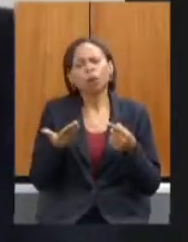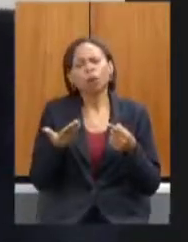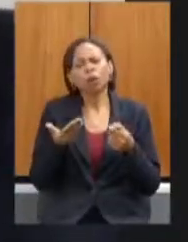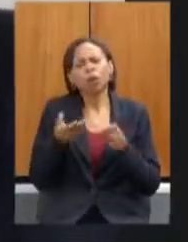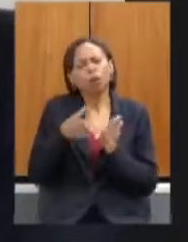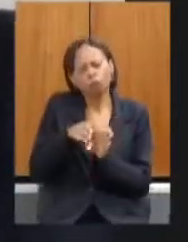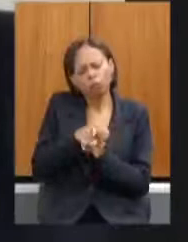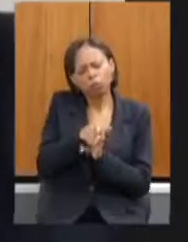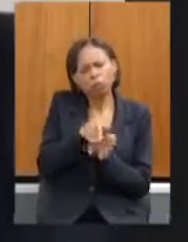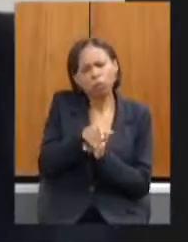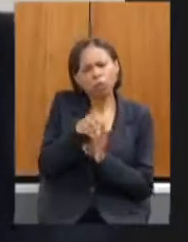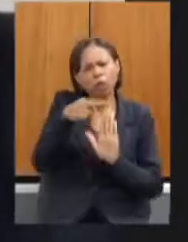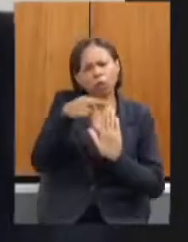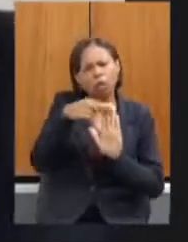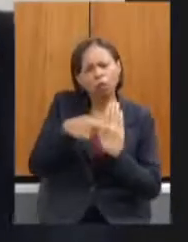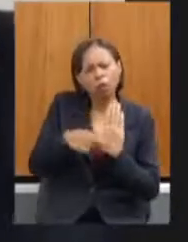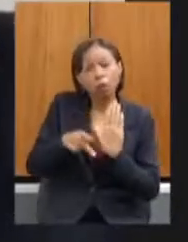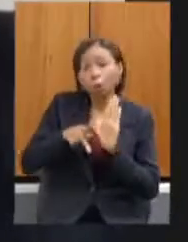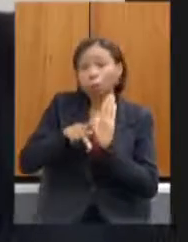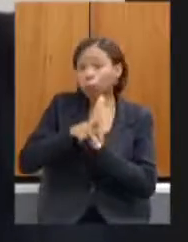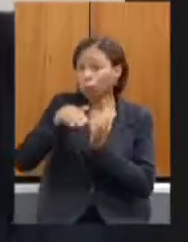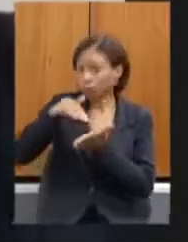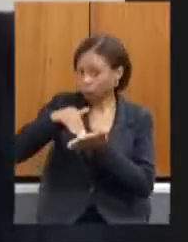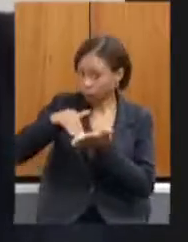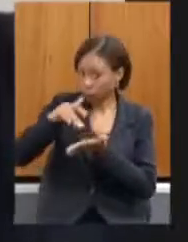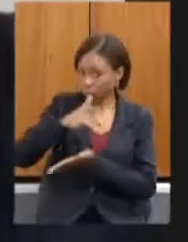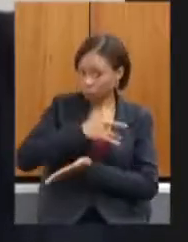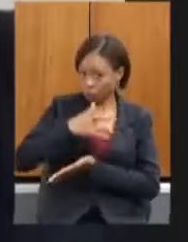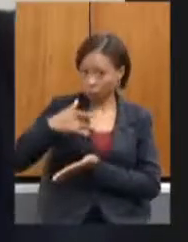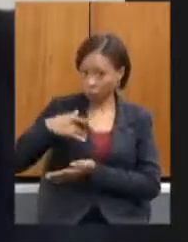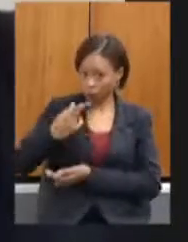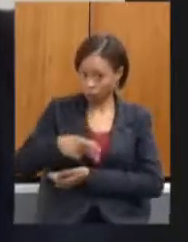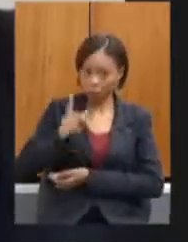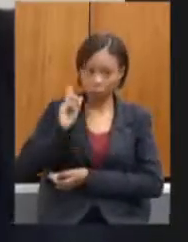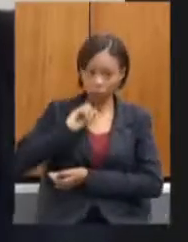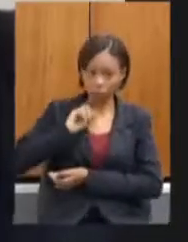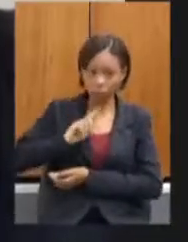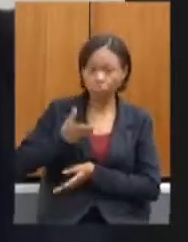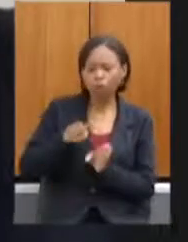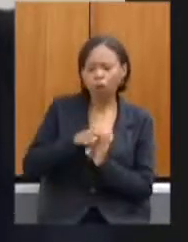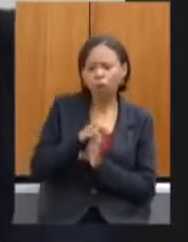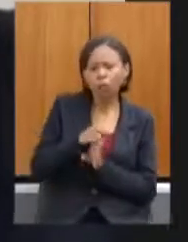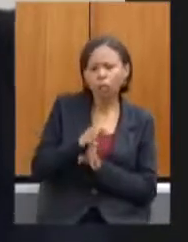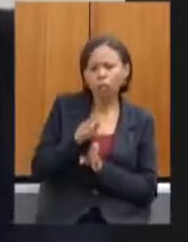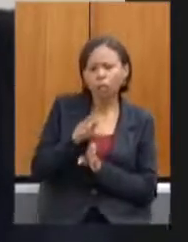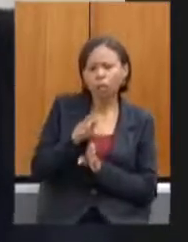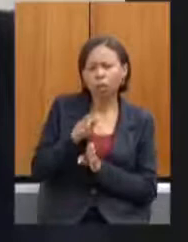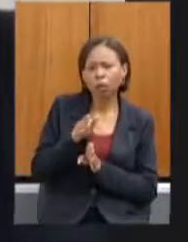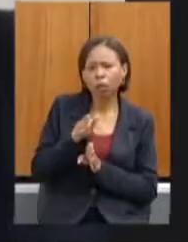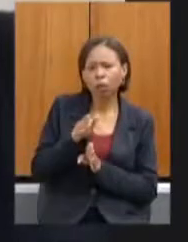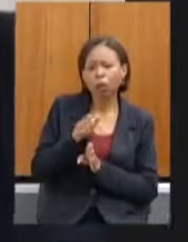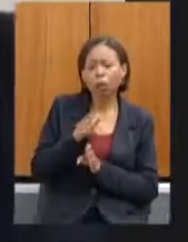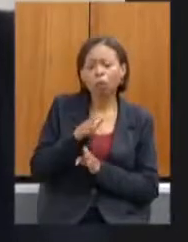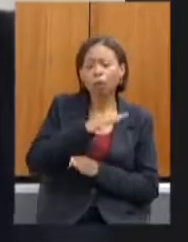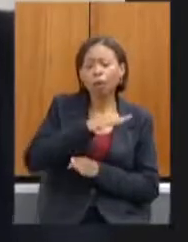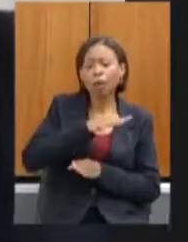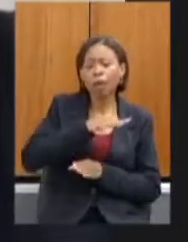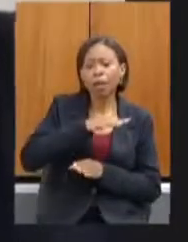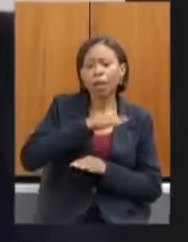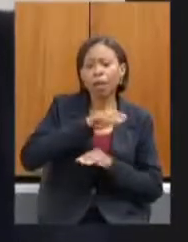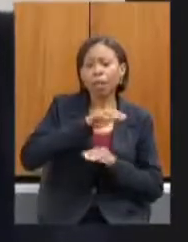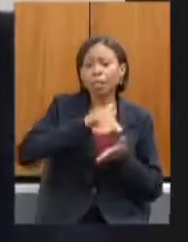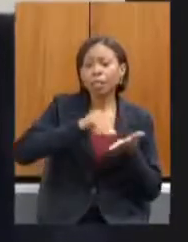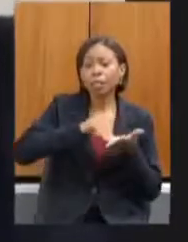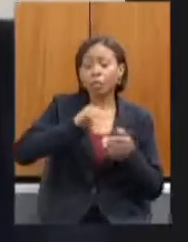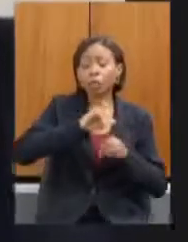orientação da Secretaria de Saúde do Estado para com a Secretaria de Educação do Estado para a